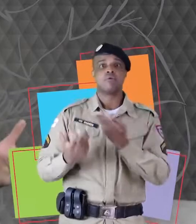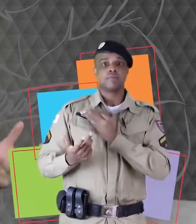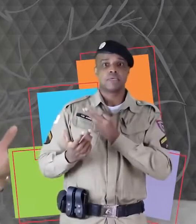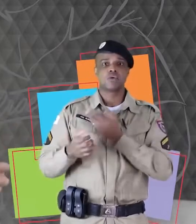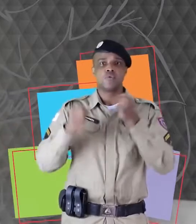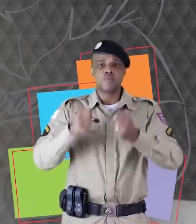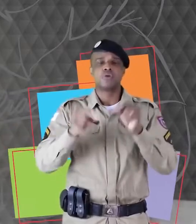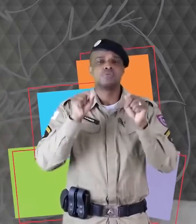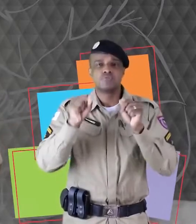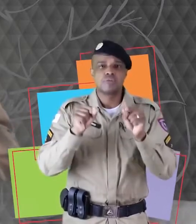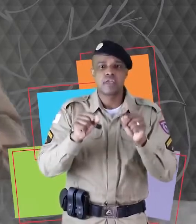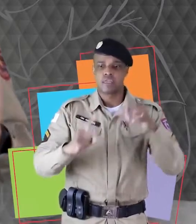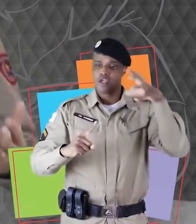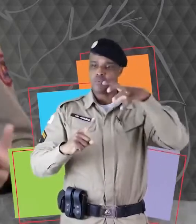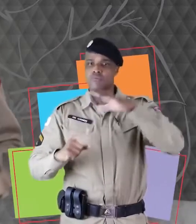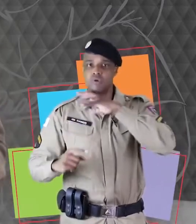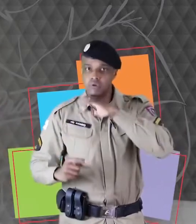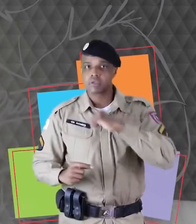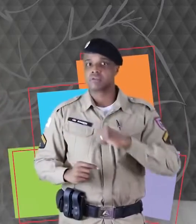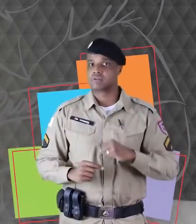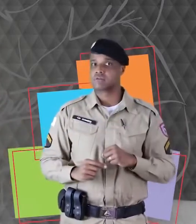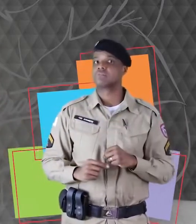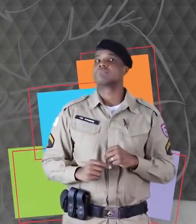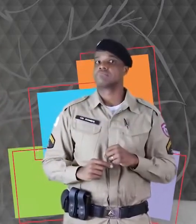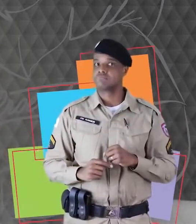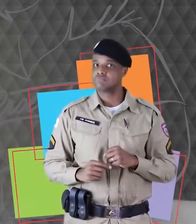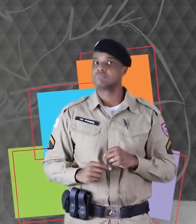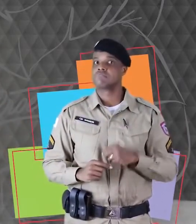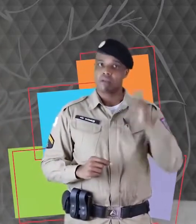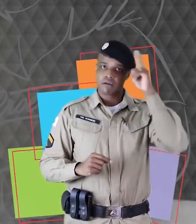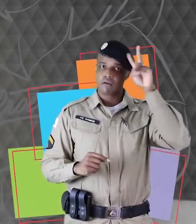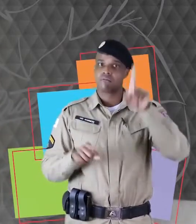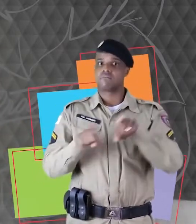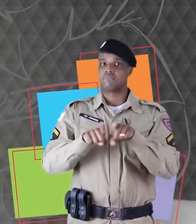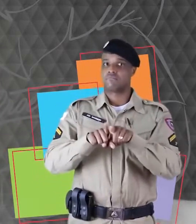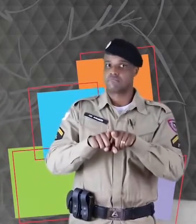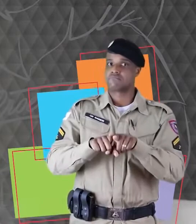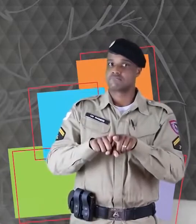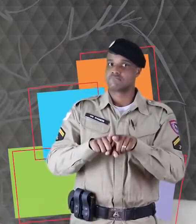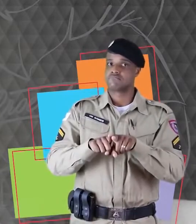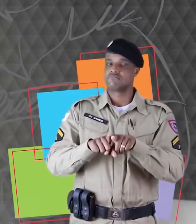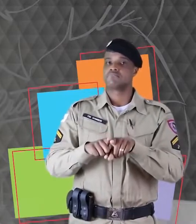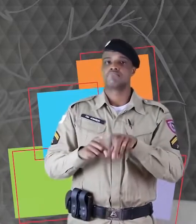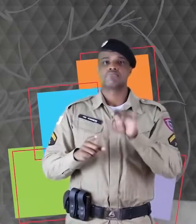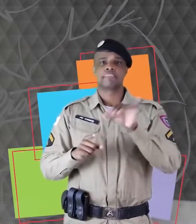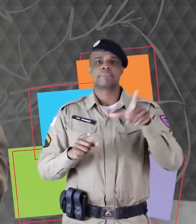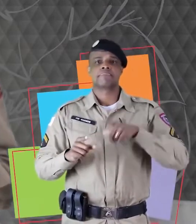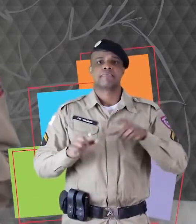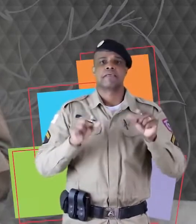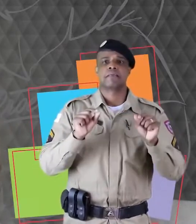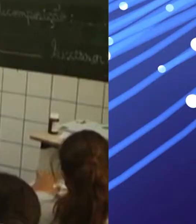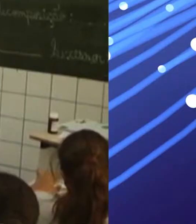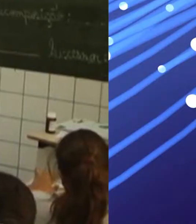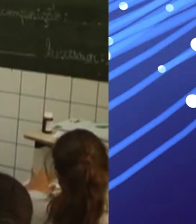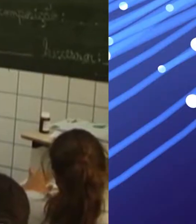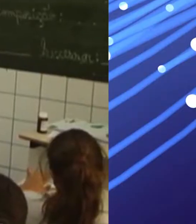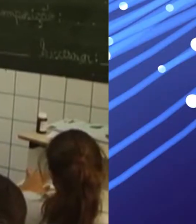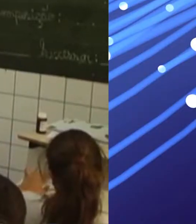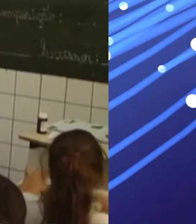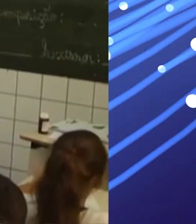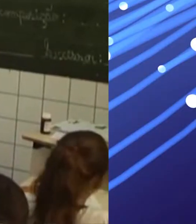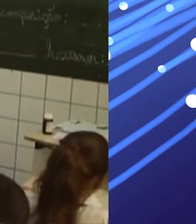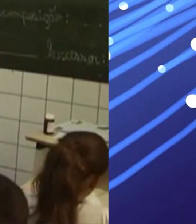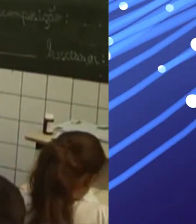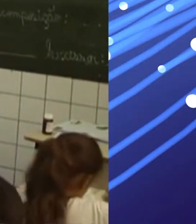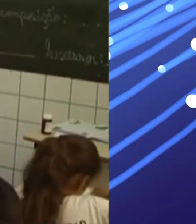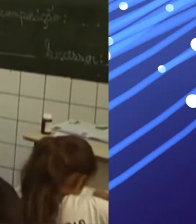e a Polícia Militar de Minas Gerais adaptou o programa educacional de resistência às drogas para o ensino remoto as